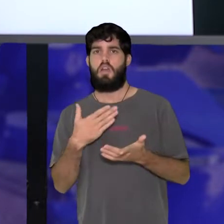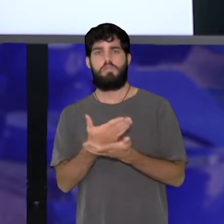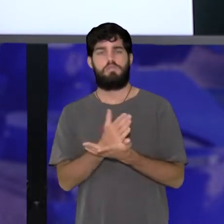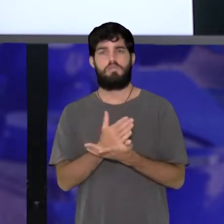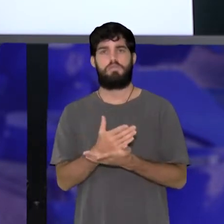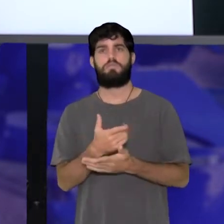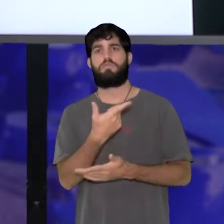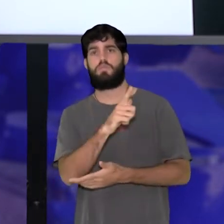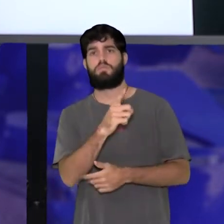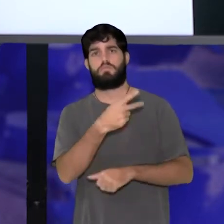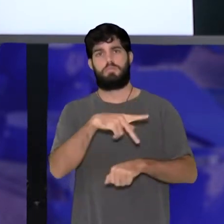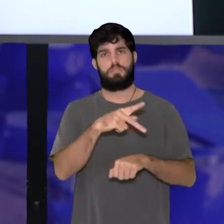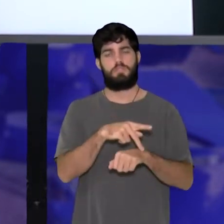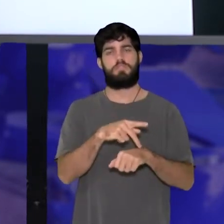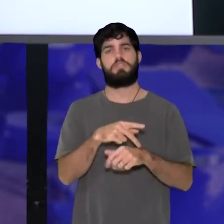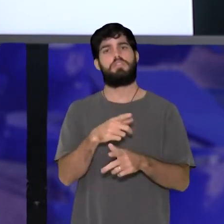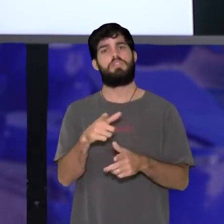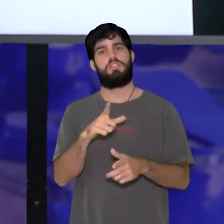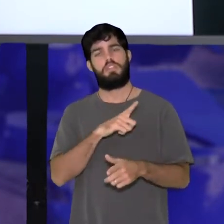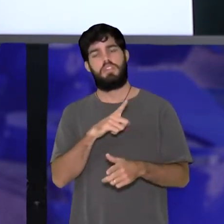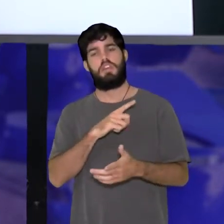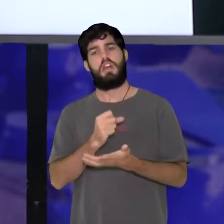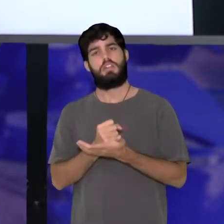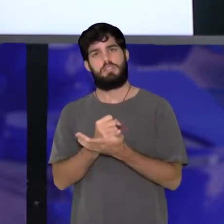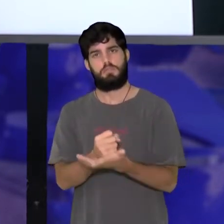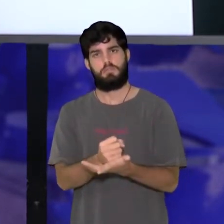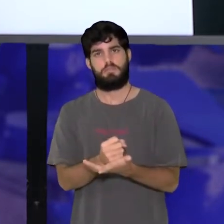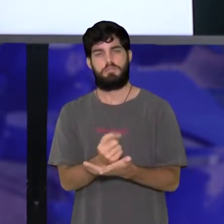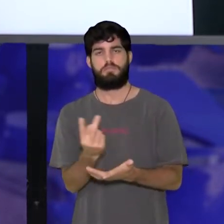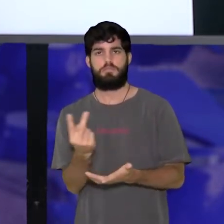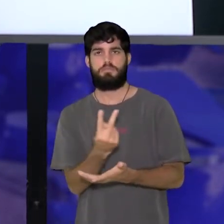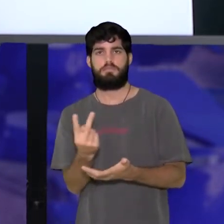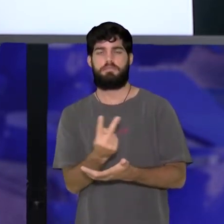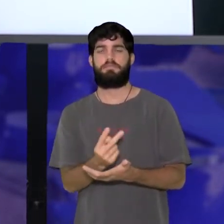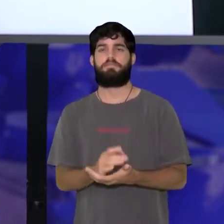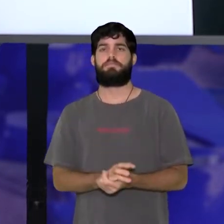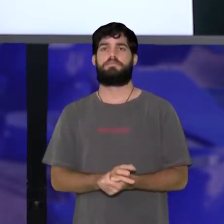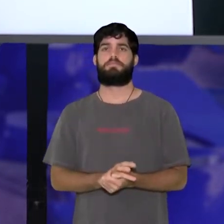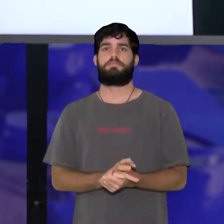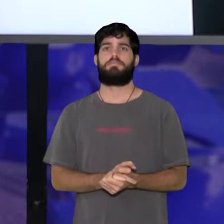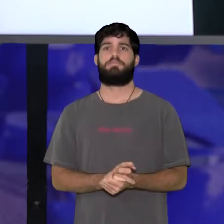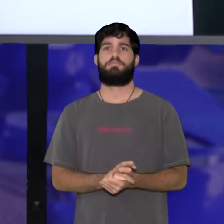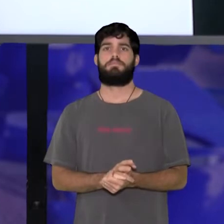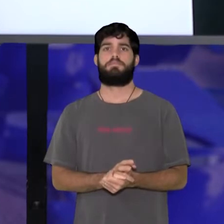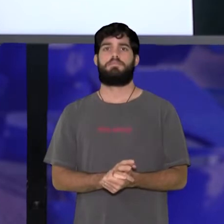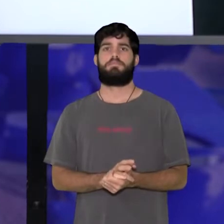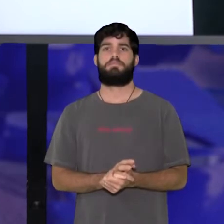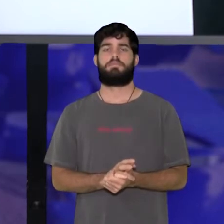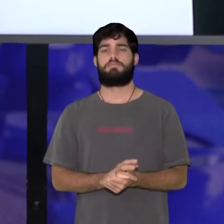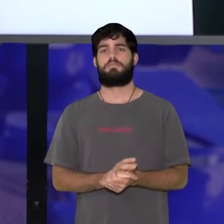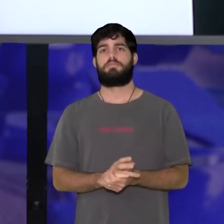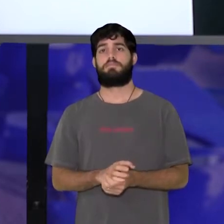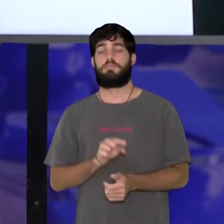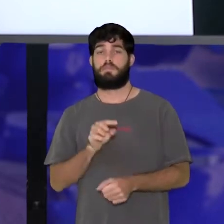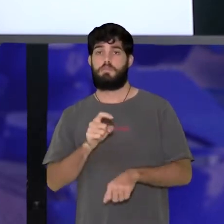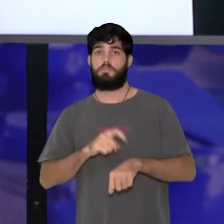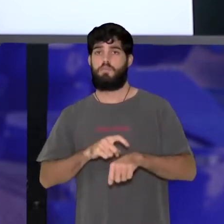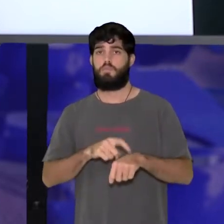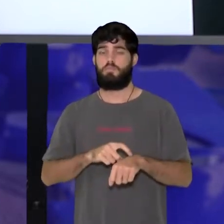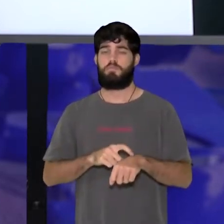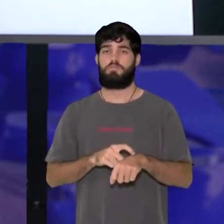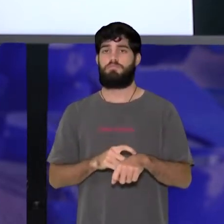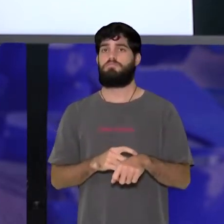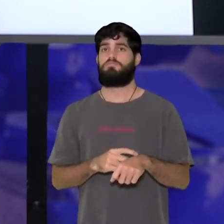Estados Unidos ou da União Soviética. Evidentemente que esse momento é um momento